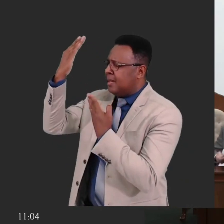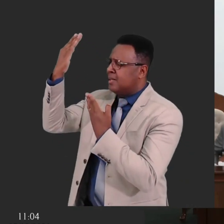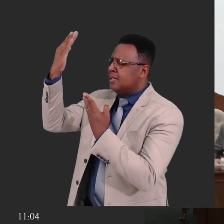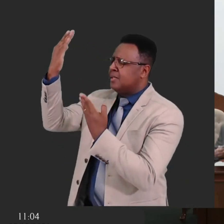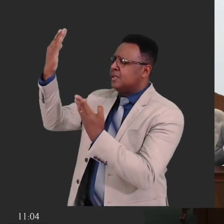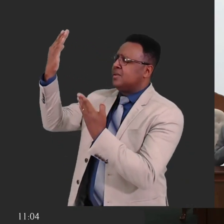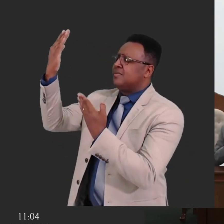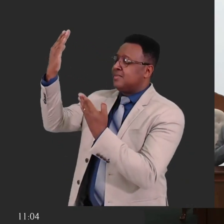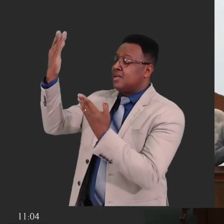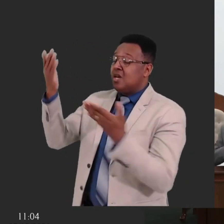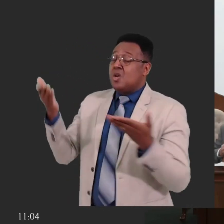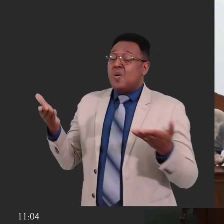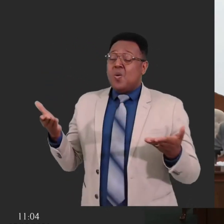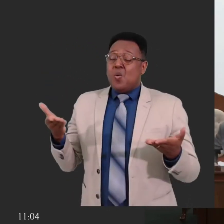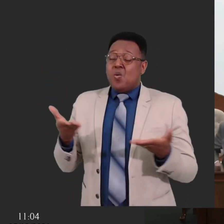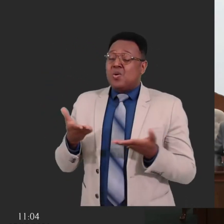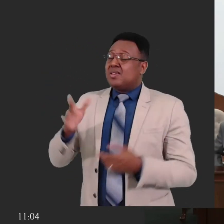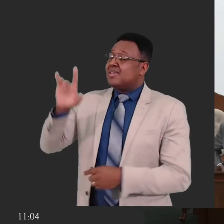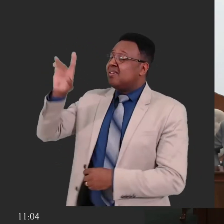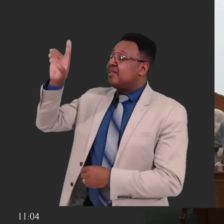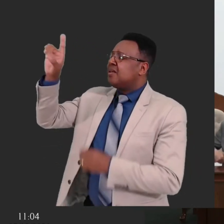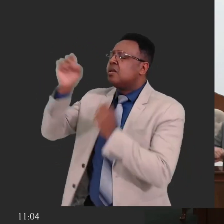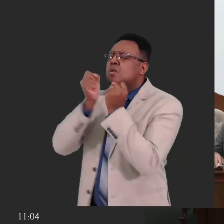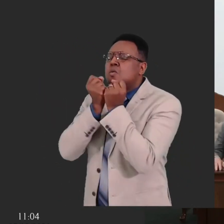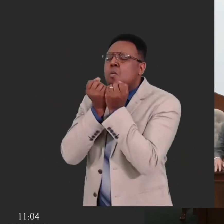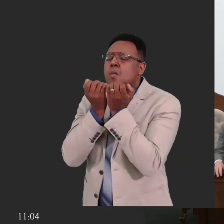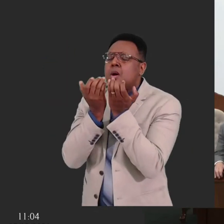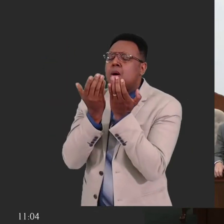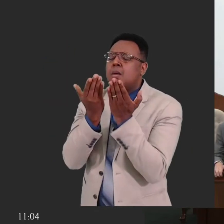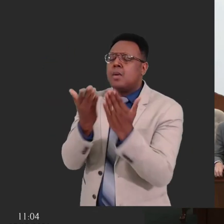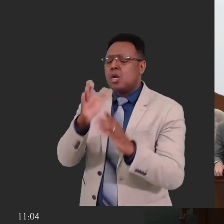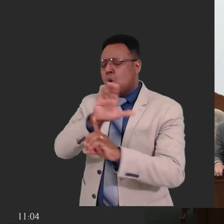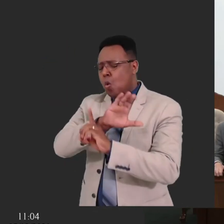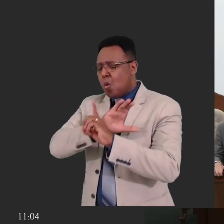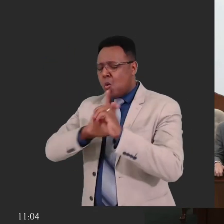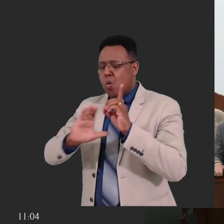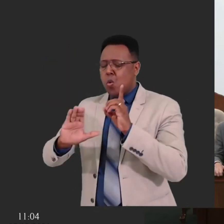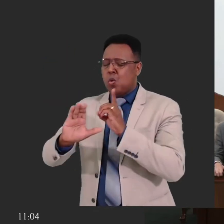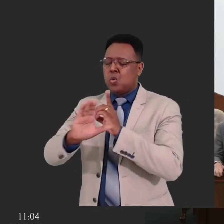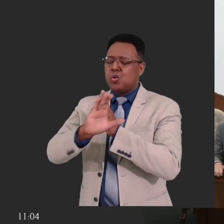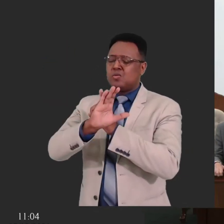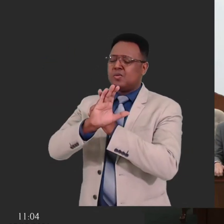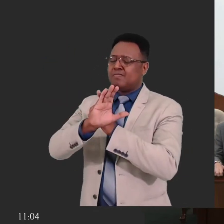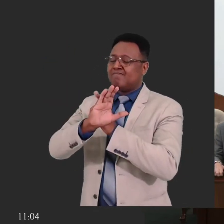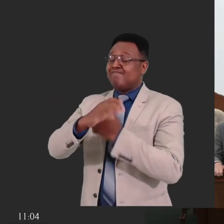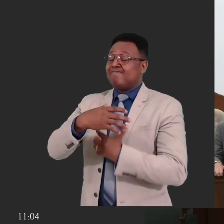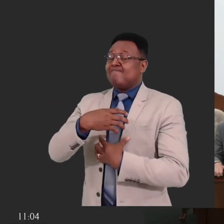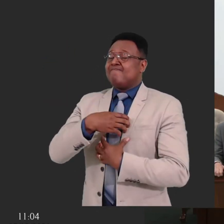nos preparado este santo culto, onde a tua presença não